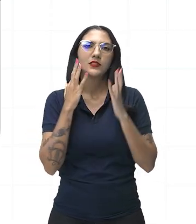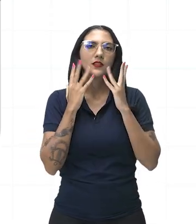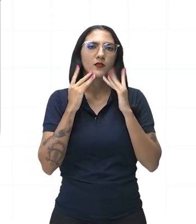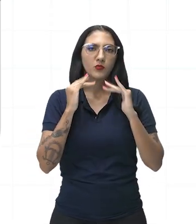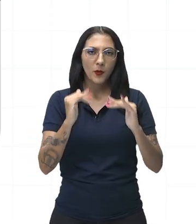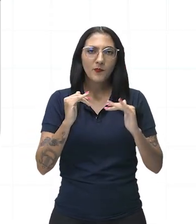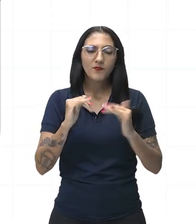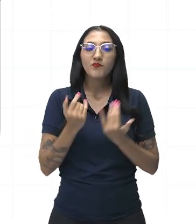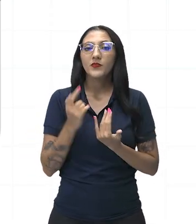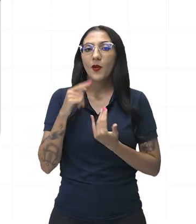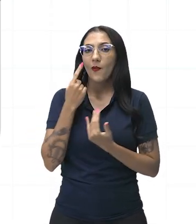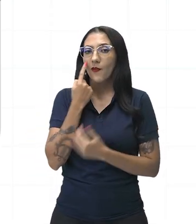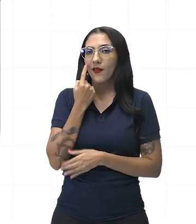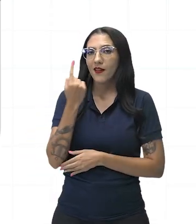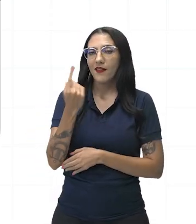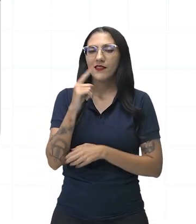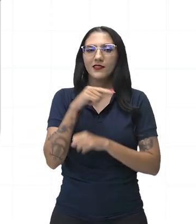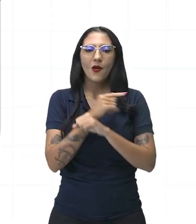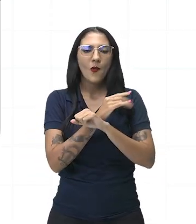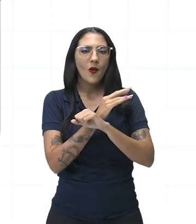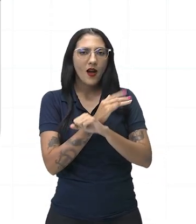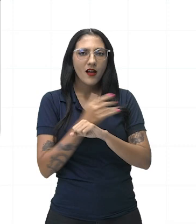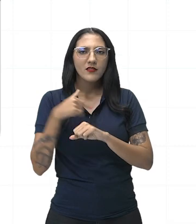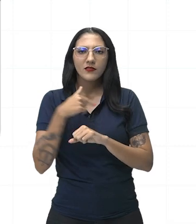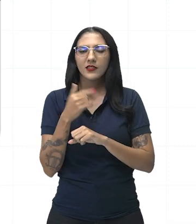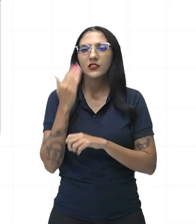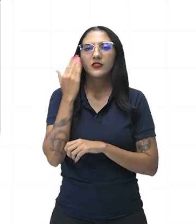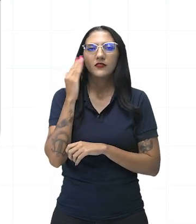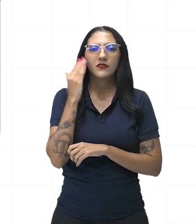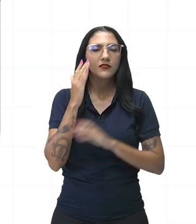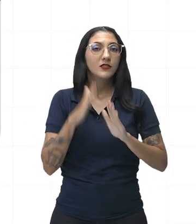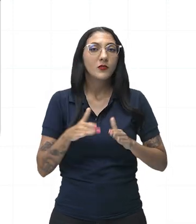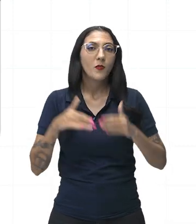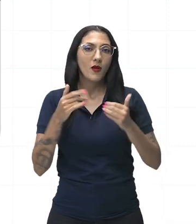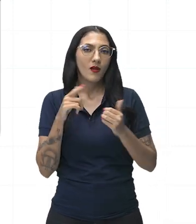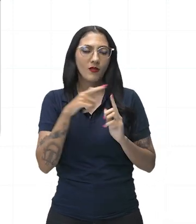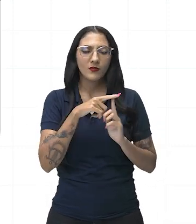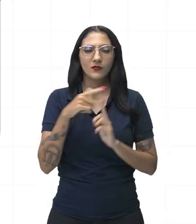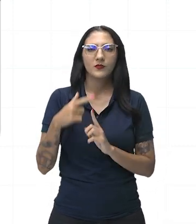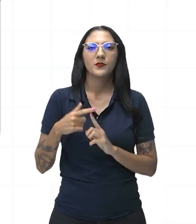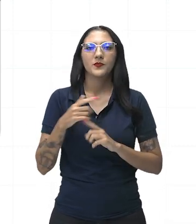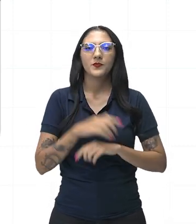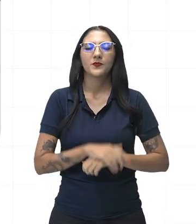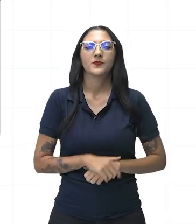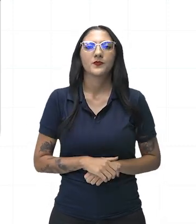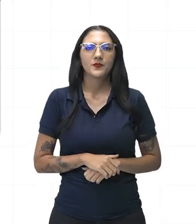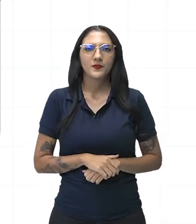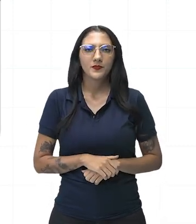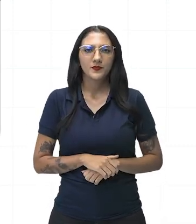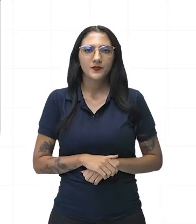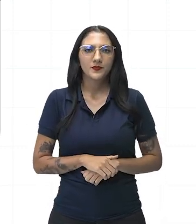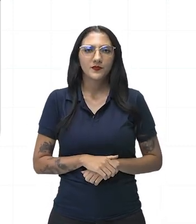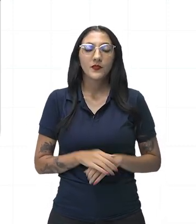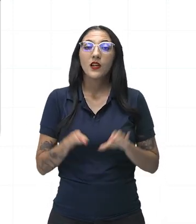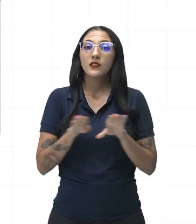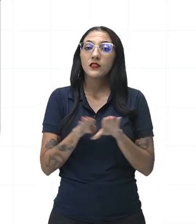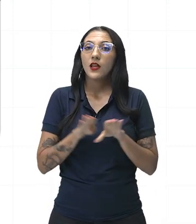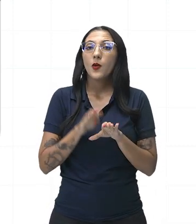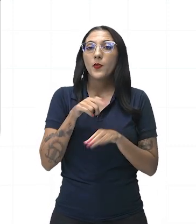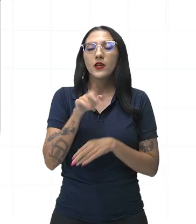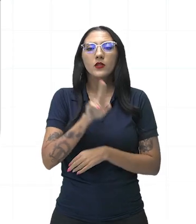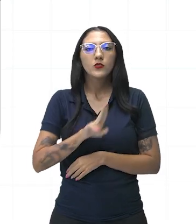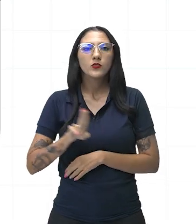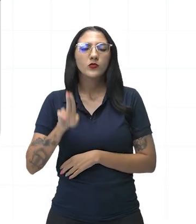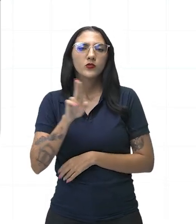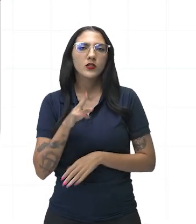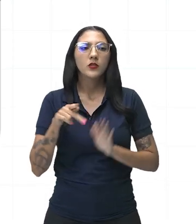nosso ácido sulfuroso, que nos ajuda a entender um pouco mais sobre ácidos. Ele é usado também como agente redutor